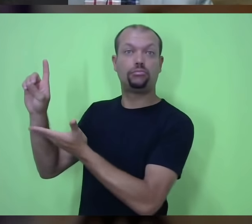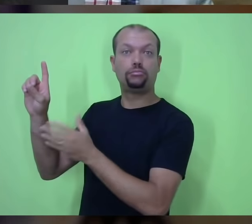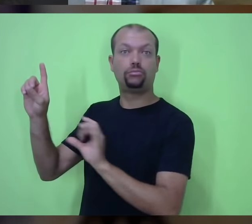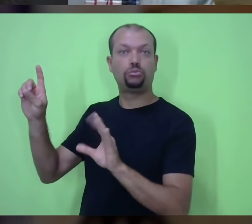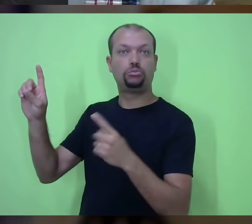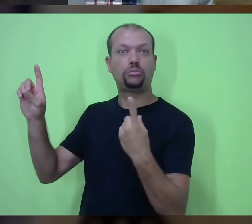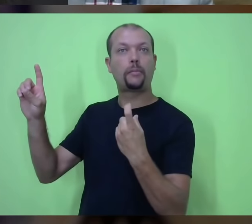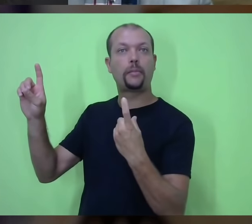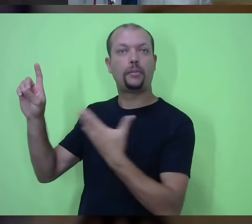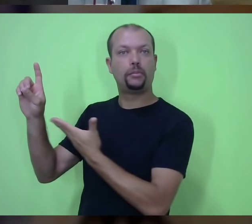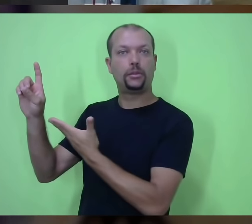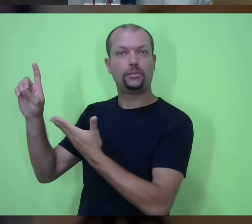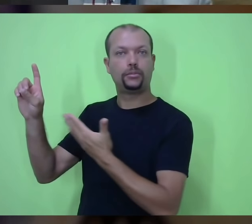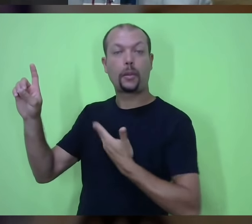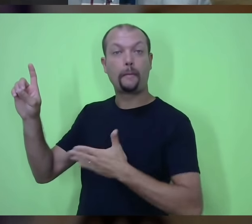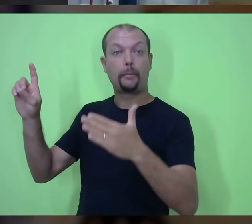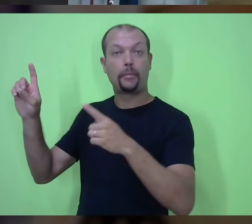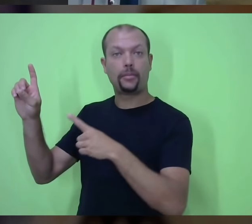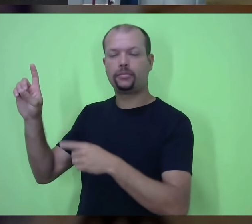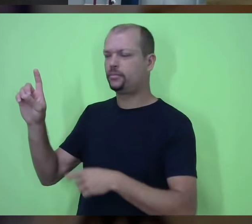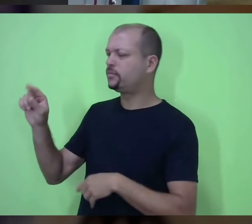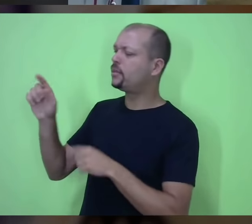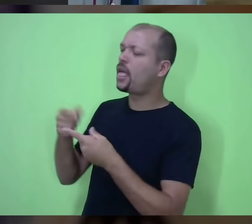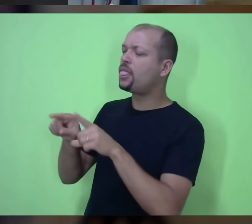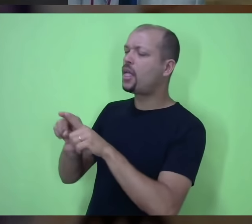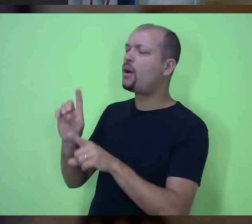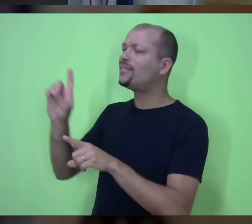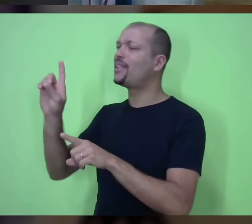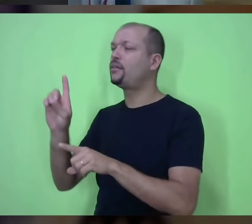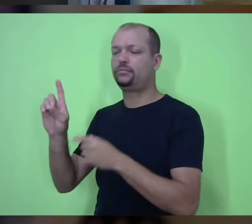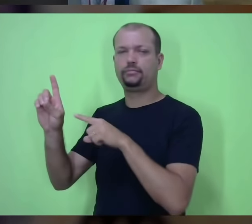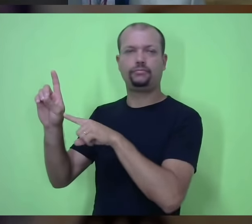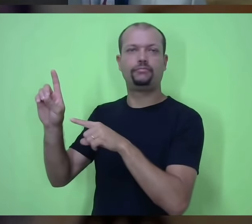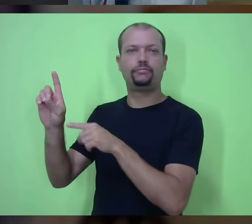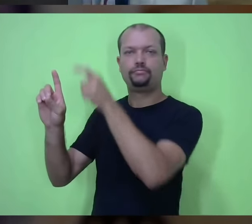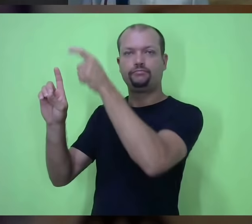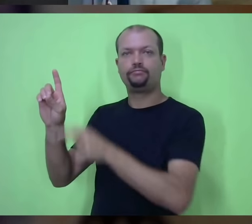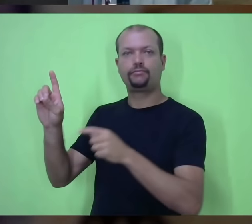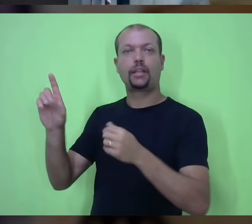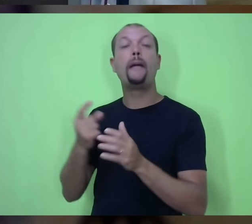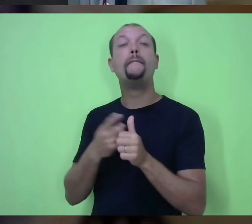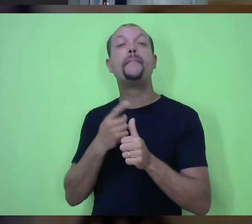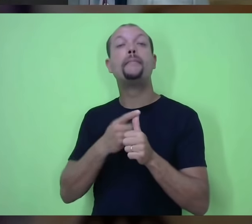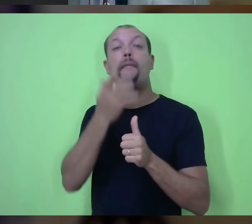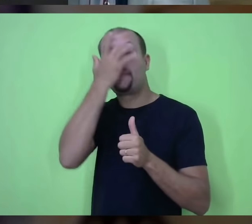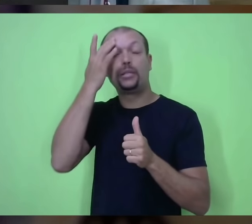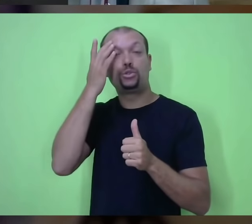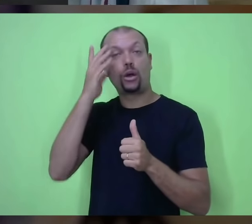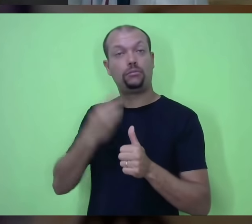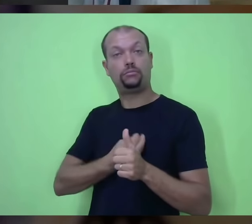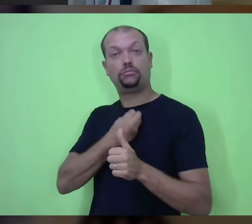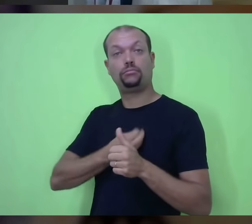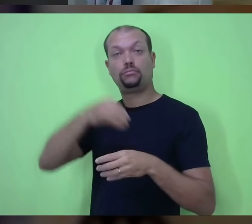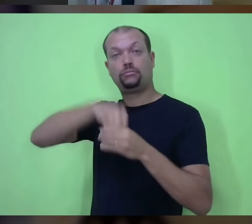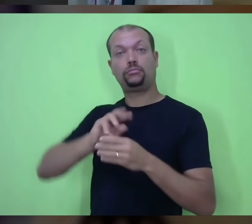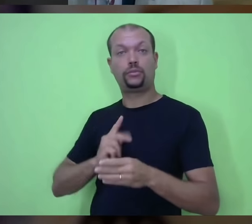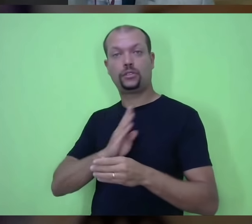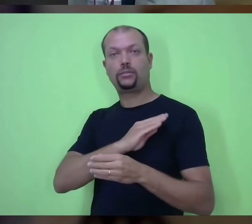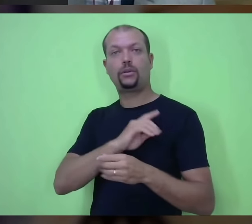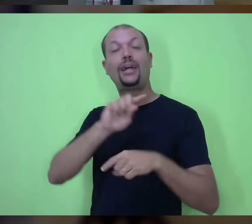E ao apresentar Deus, diz lá, né, havendo Deus. Deus é o primeiro personagem apresentado no livro. E